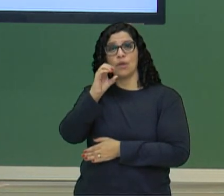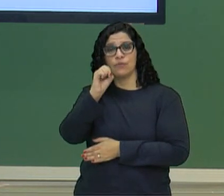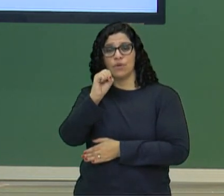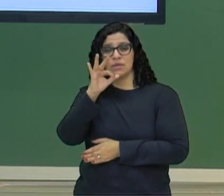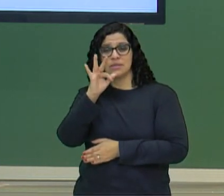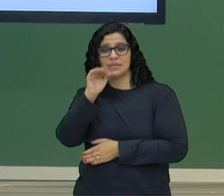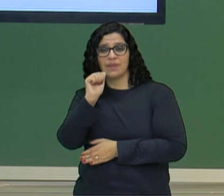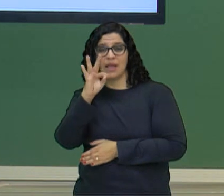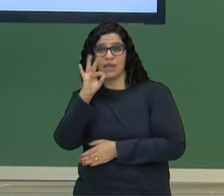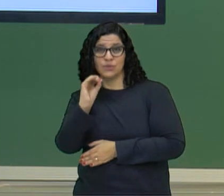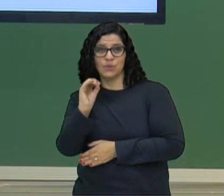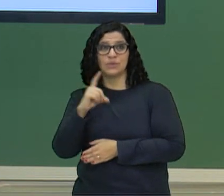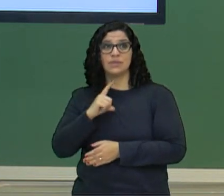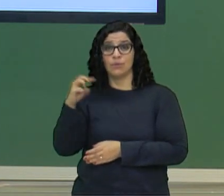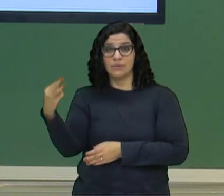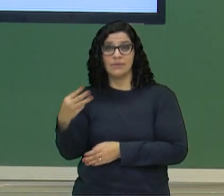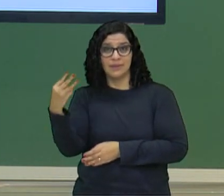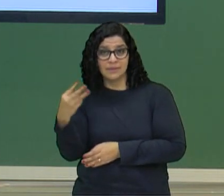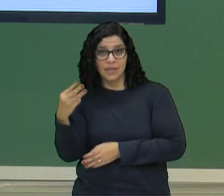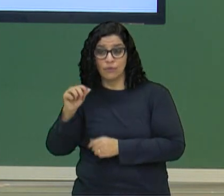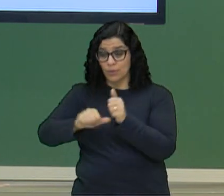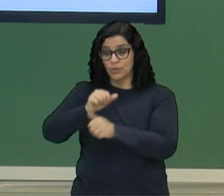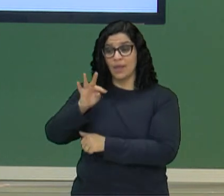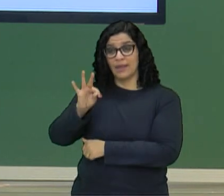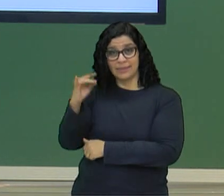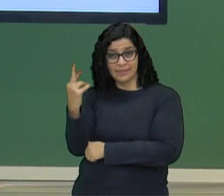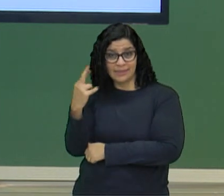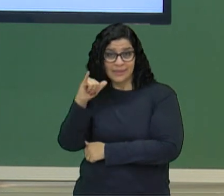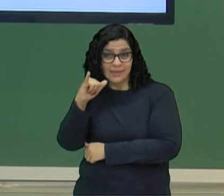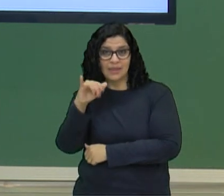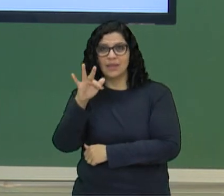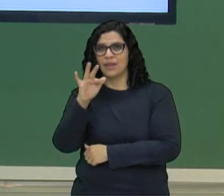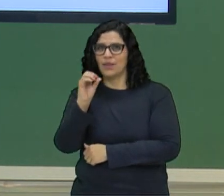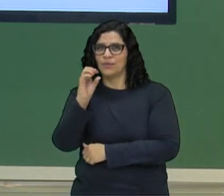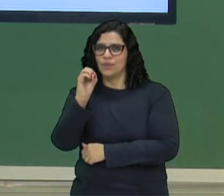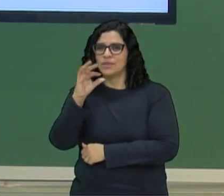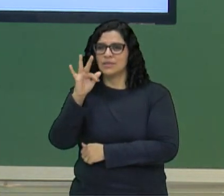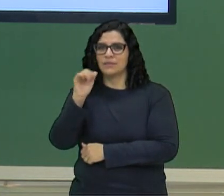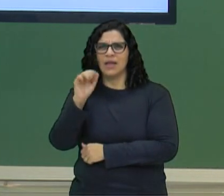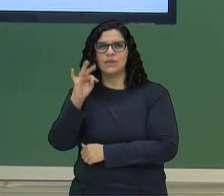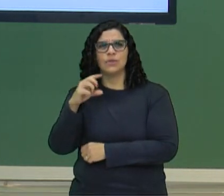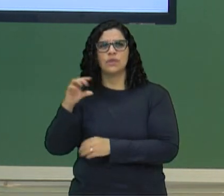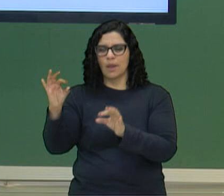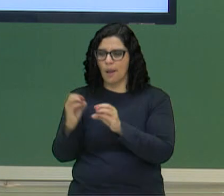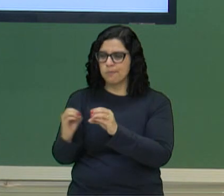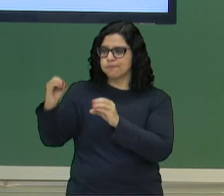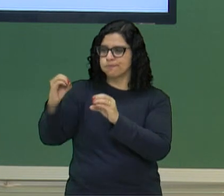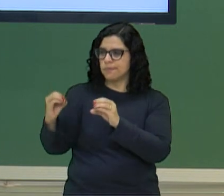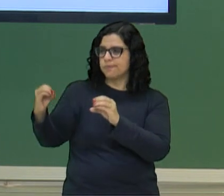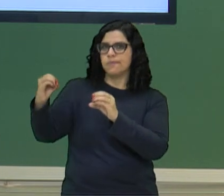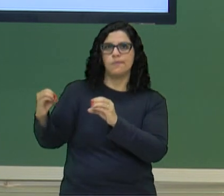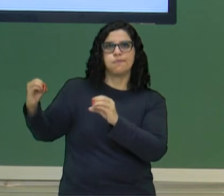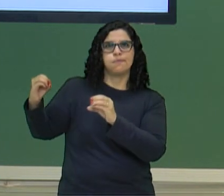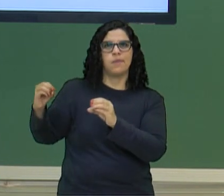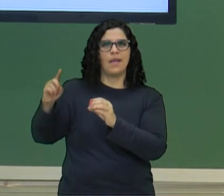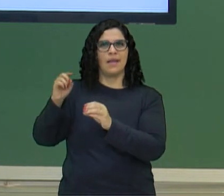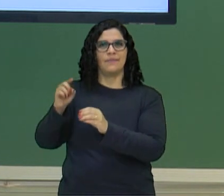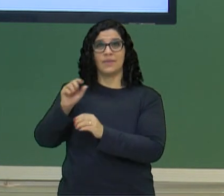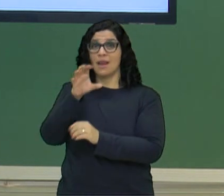fosfatos. Se ele ganha um terceiro fosfato, trifosfato. Cada vez que você põe um fosfato aqui,